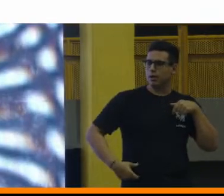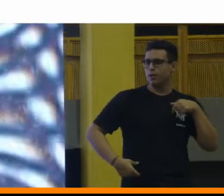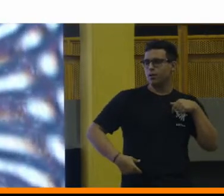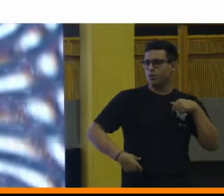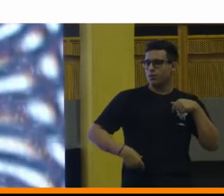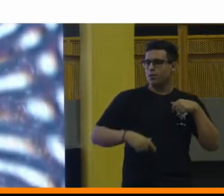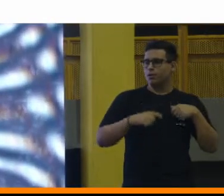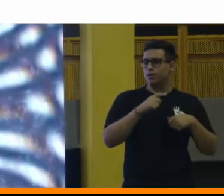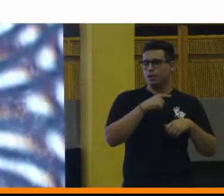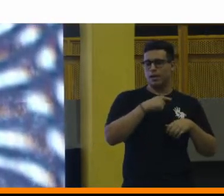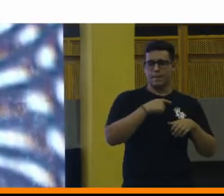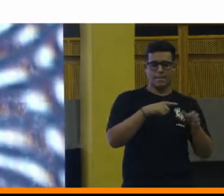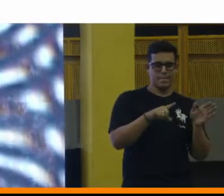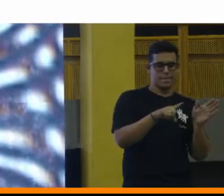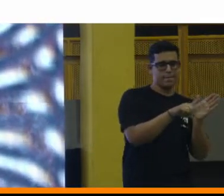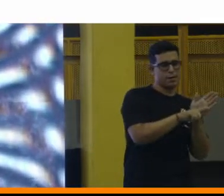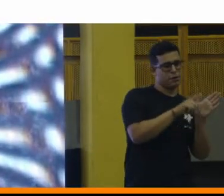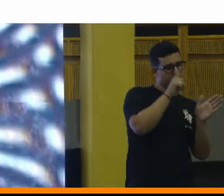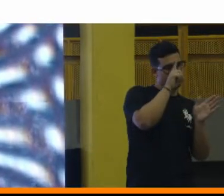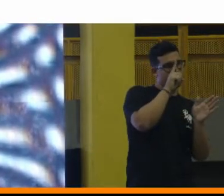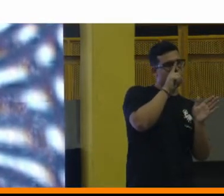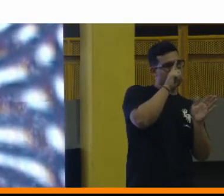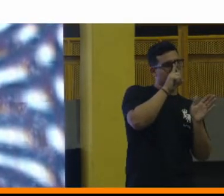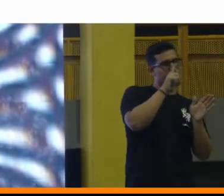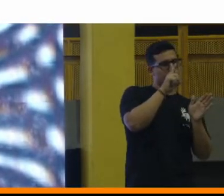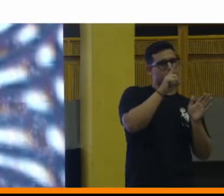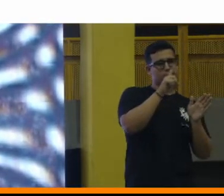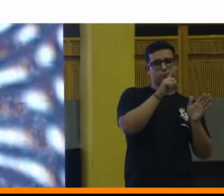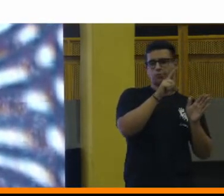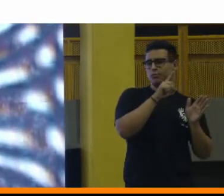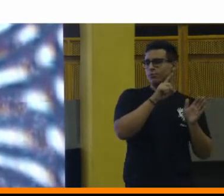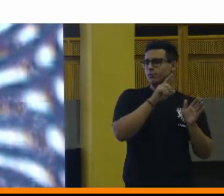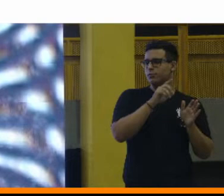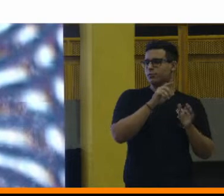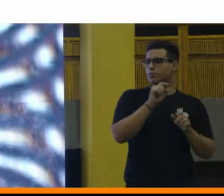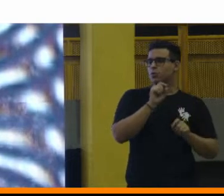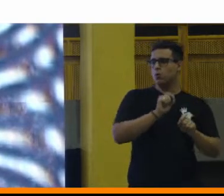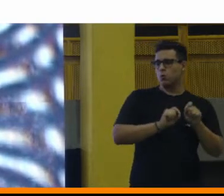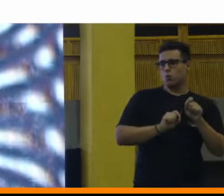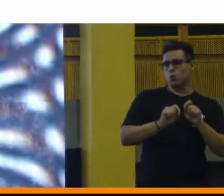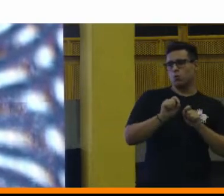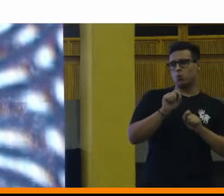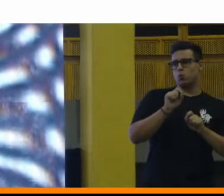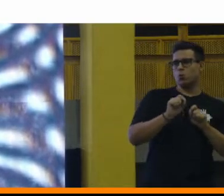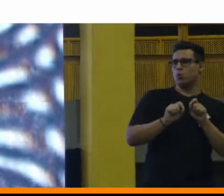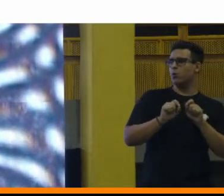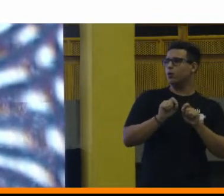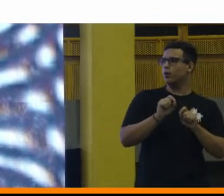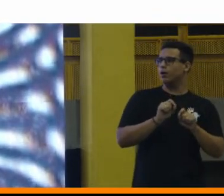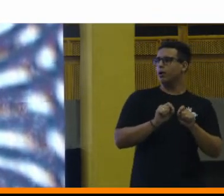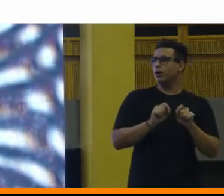de lesão. O que foi que o enunciado disse que machucava?